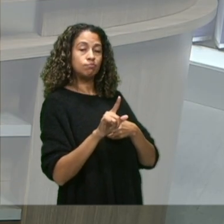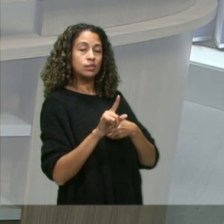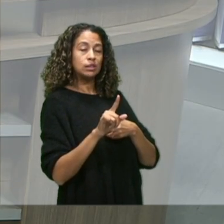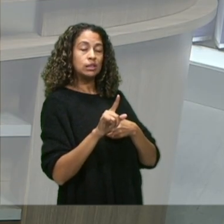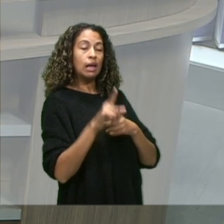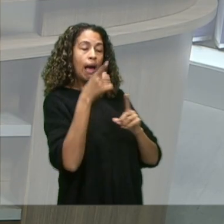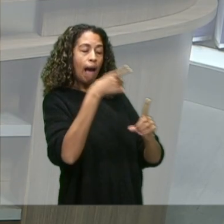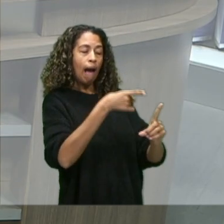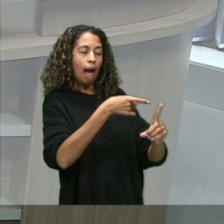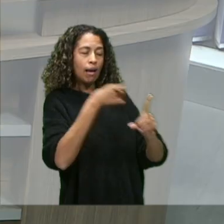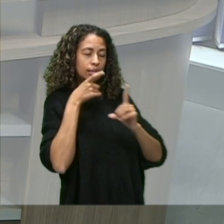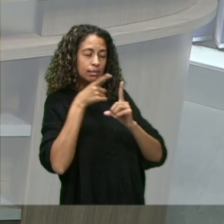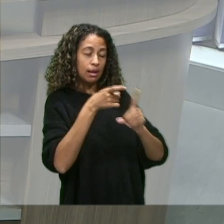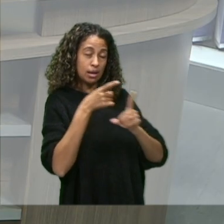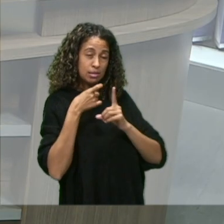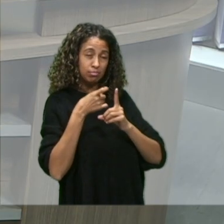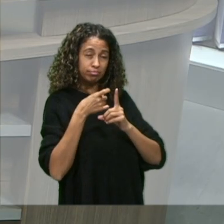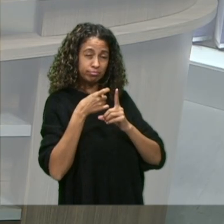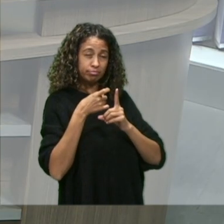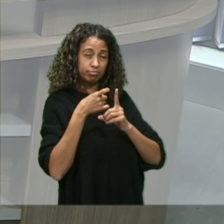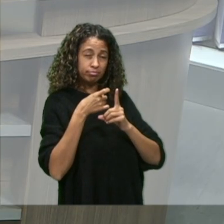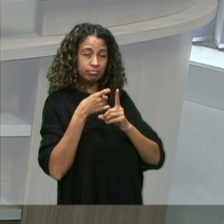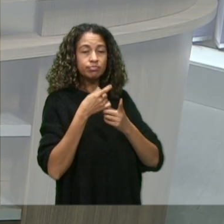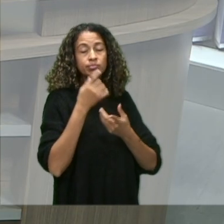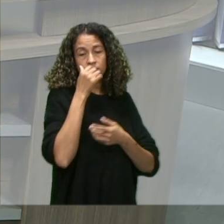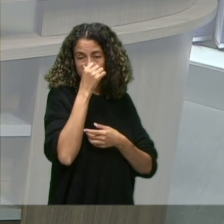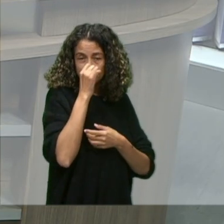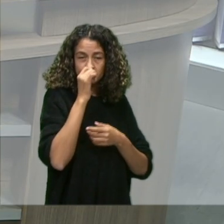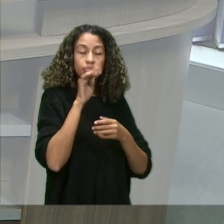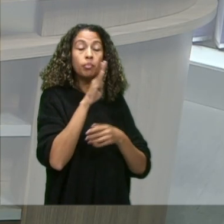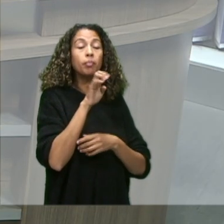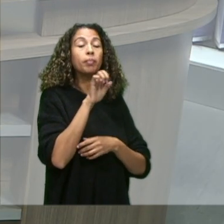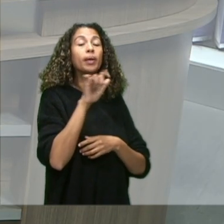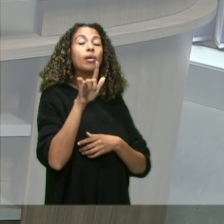Aliás, isso teria que ser uma luta? Bel, o que tu acha?